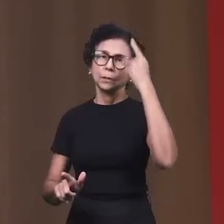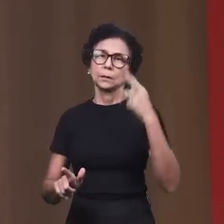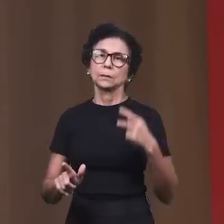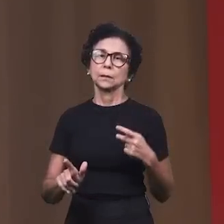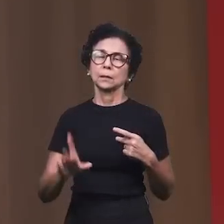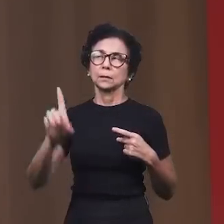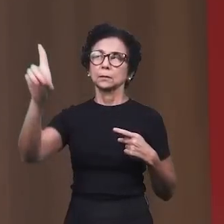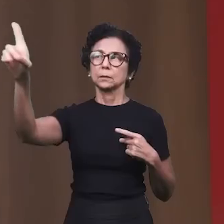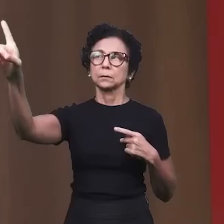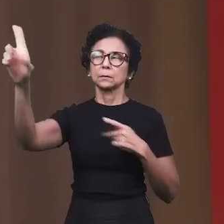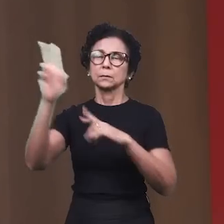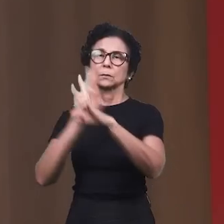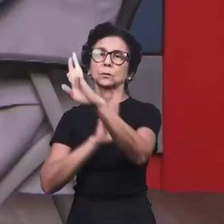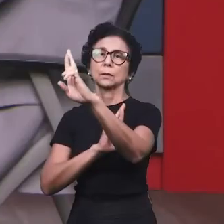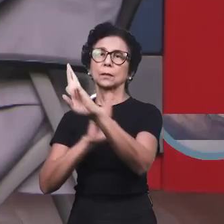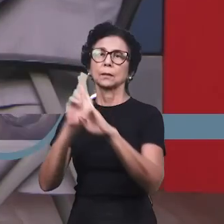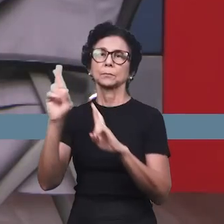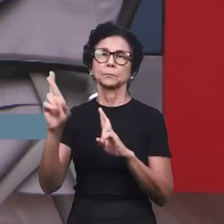homem.